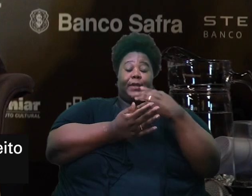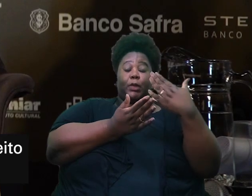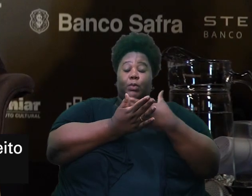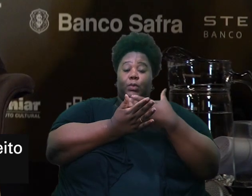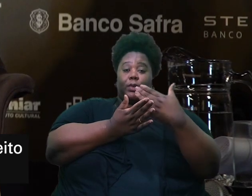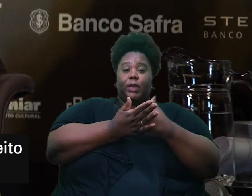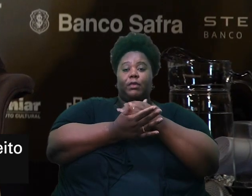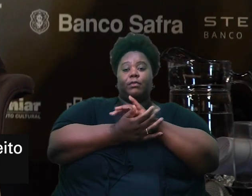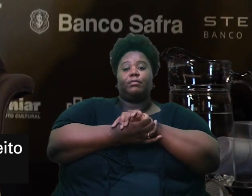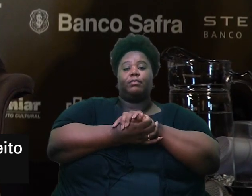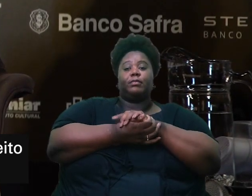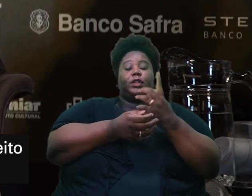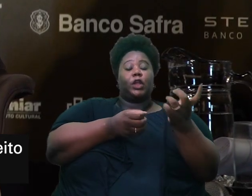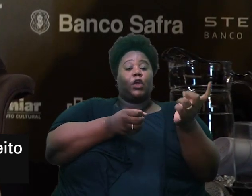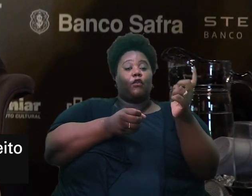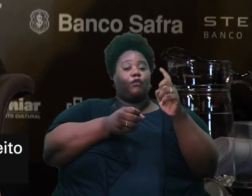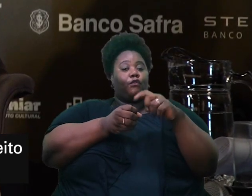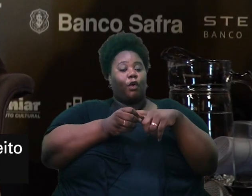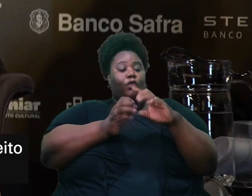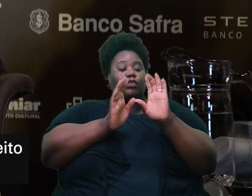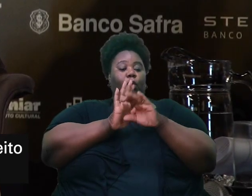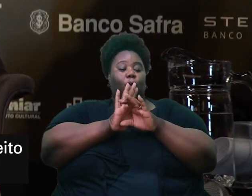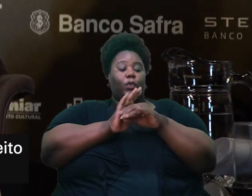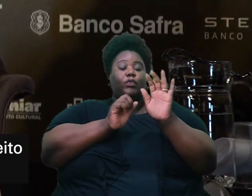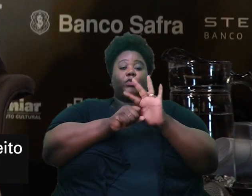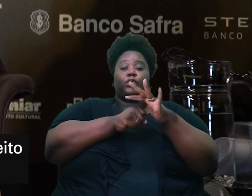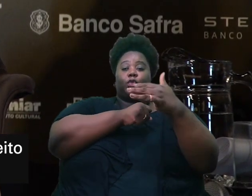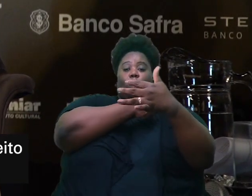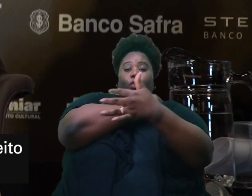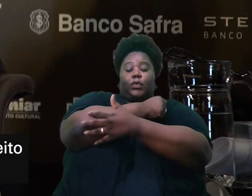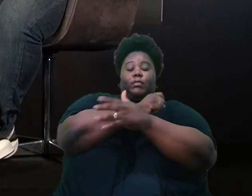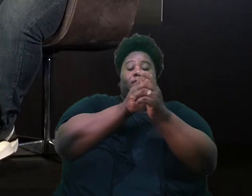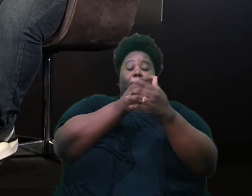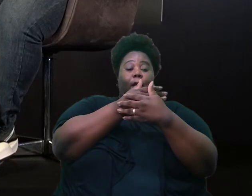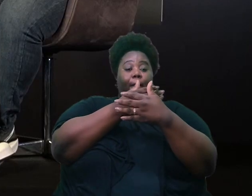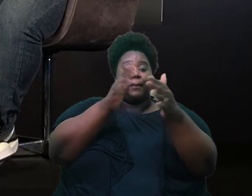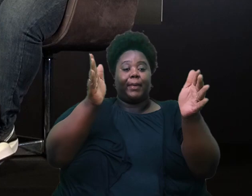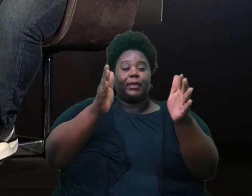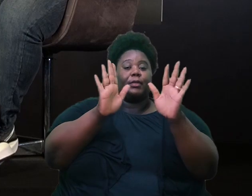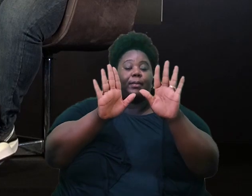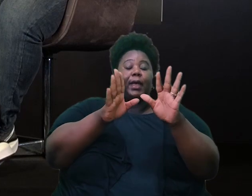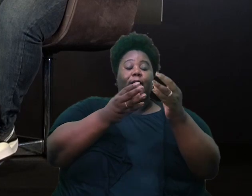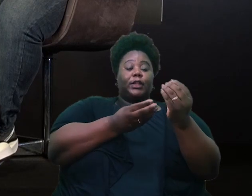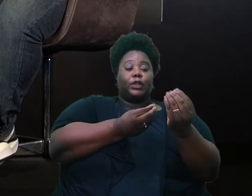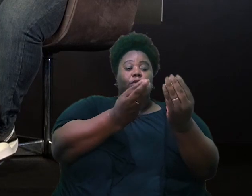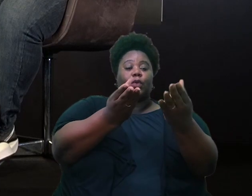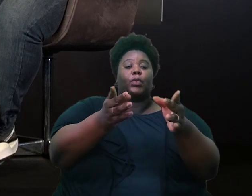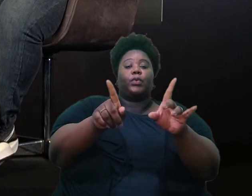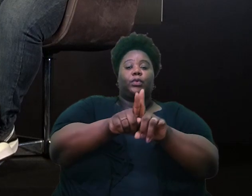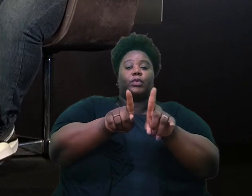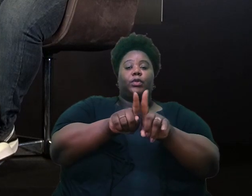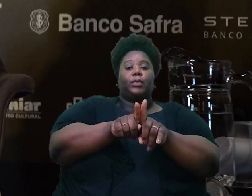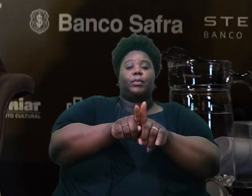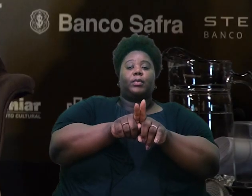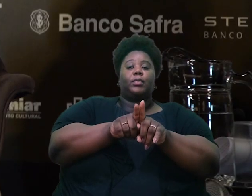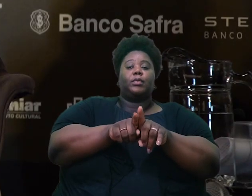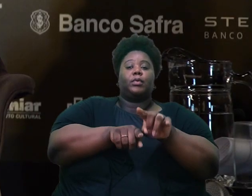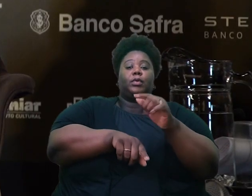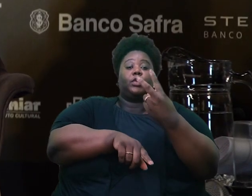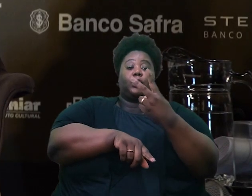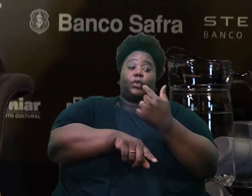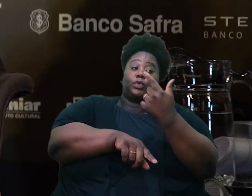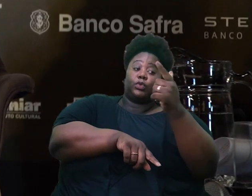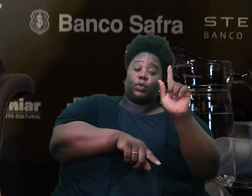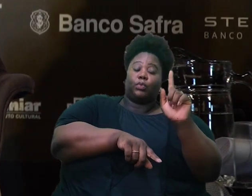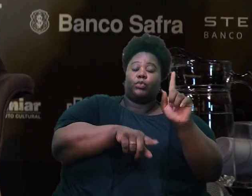livro, eu retomo o conceito de encruzilhada, expando, mas ofereço dois outros